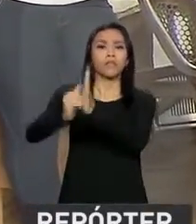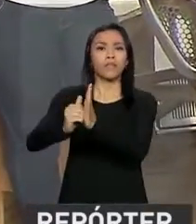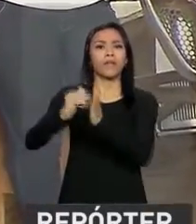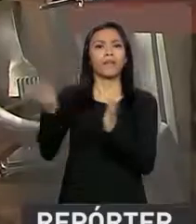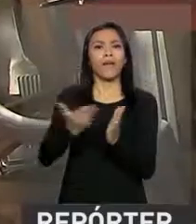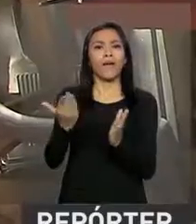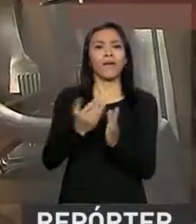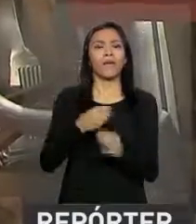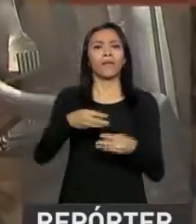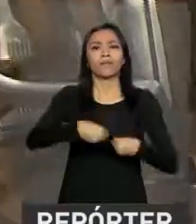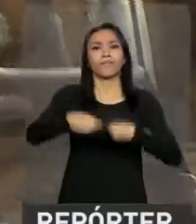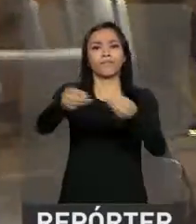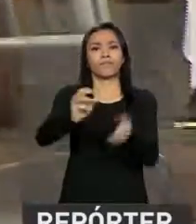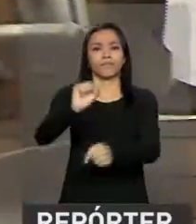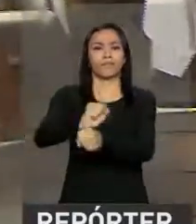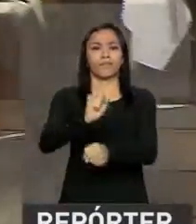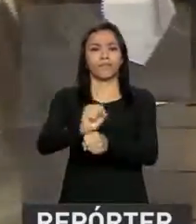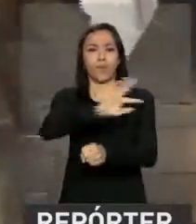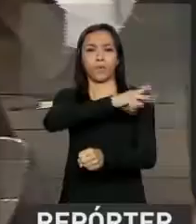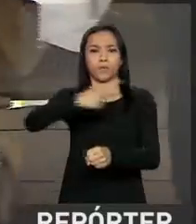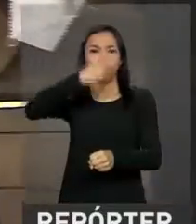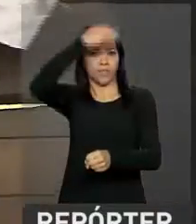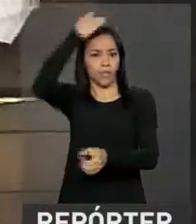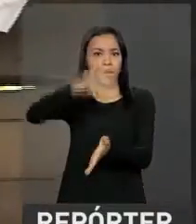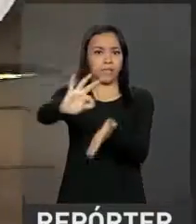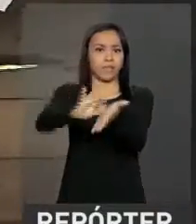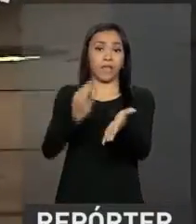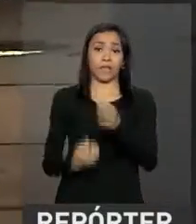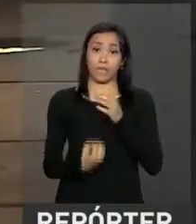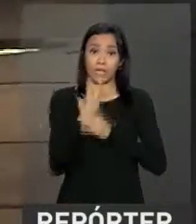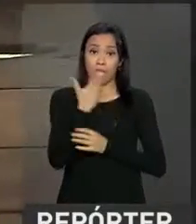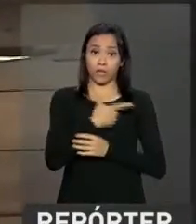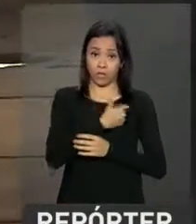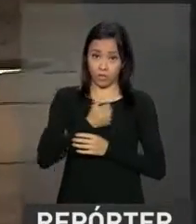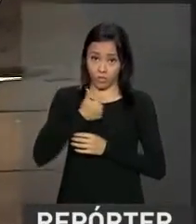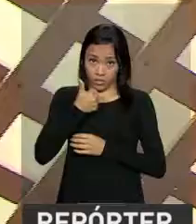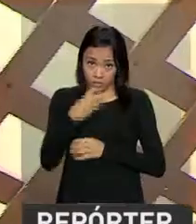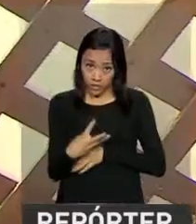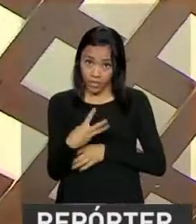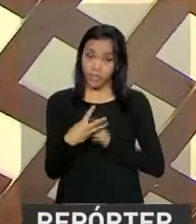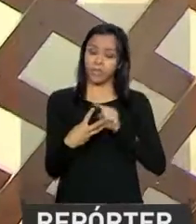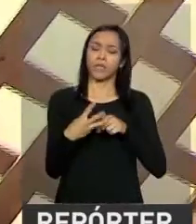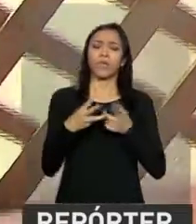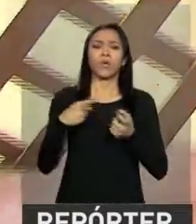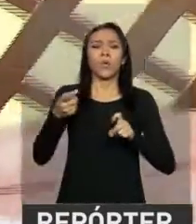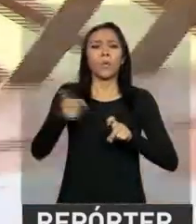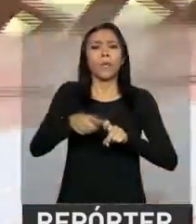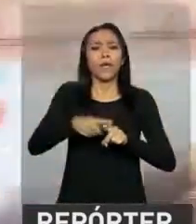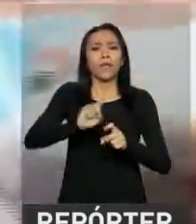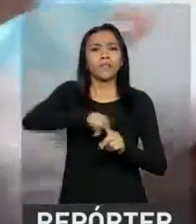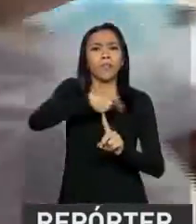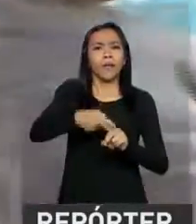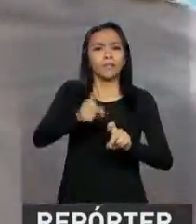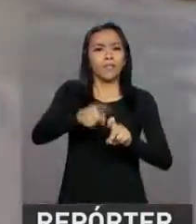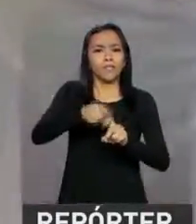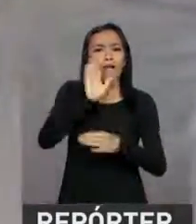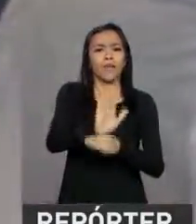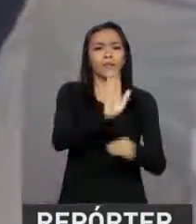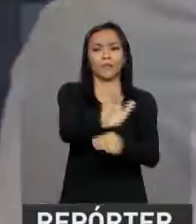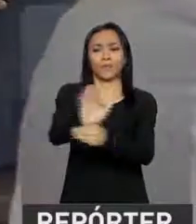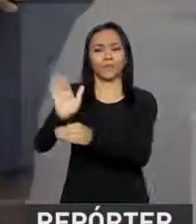da Presidência da República. Criado em 2013, o Mais Médicos ampliou o atendimento